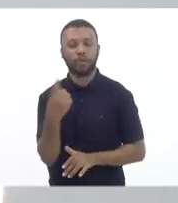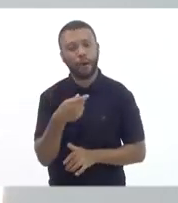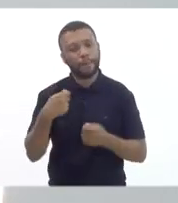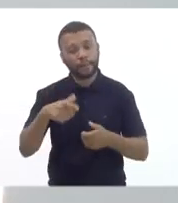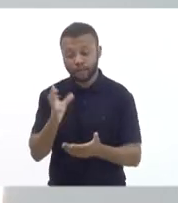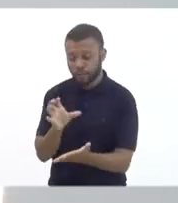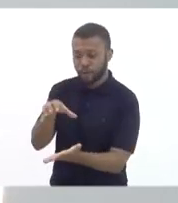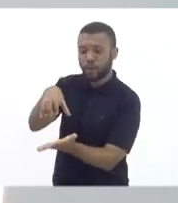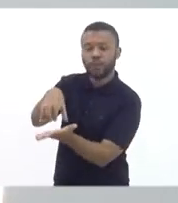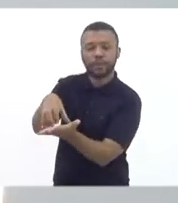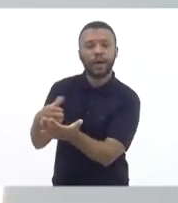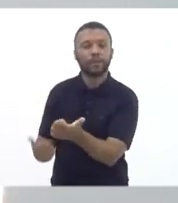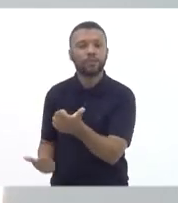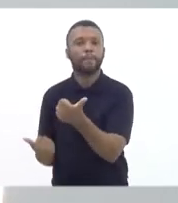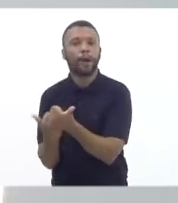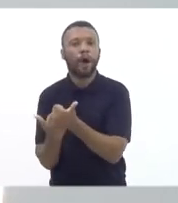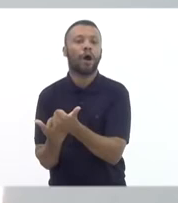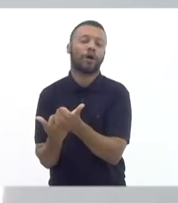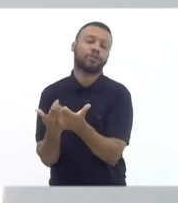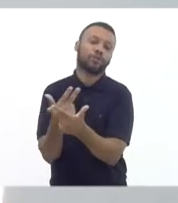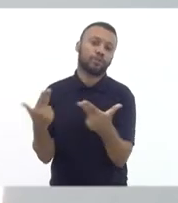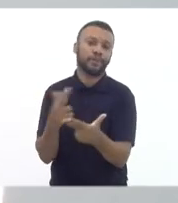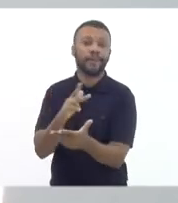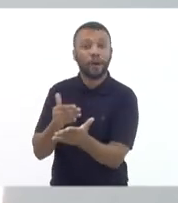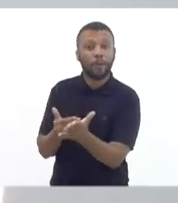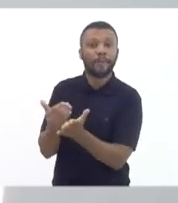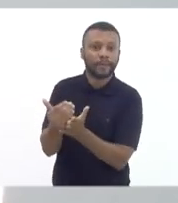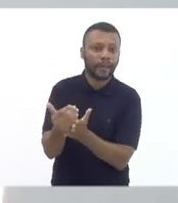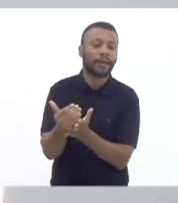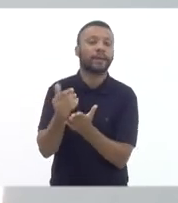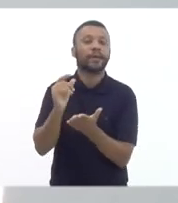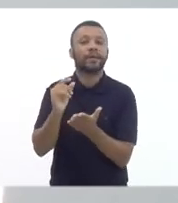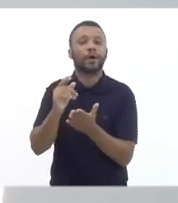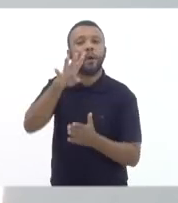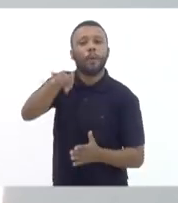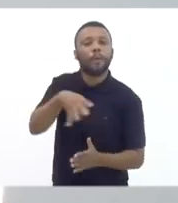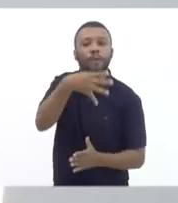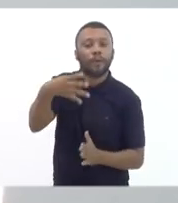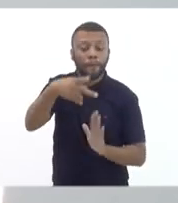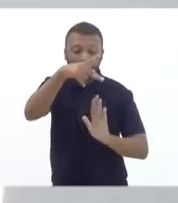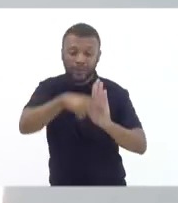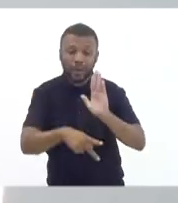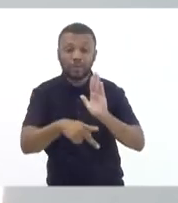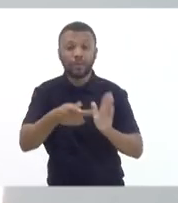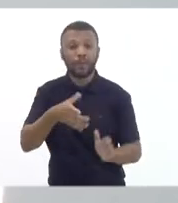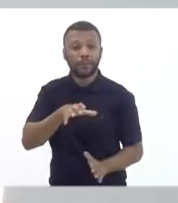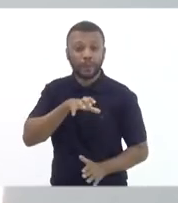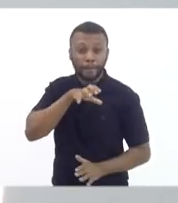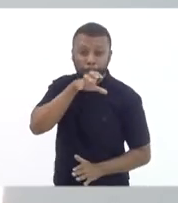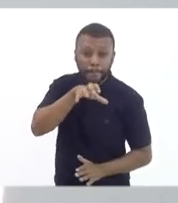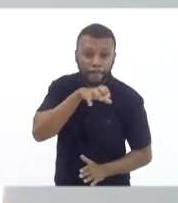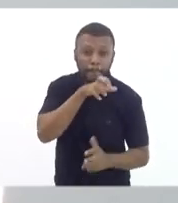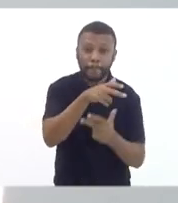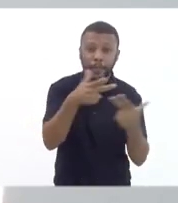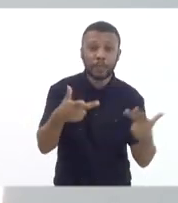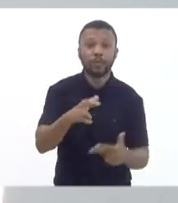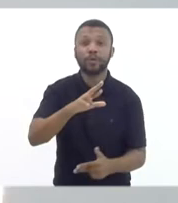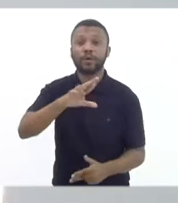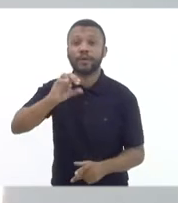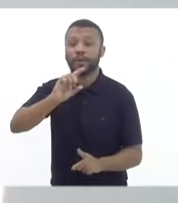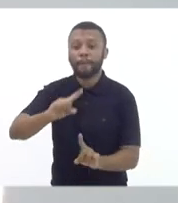apoio, do que vai começar a se chamar o programa Bicho Rio Mais. Eu estou à disposição depois para tirar qualquer dúvida